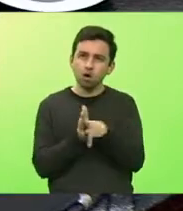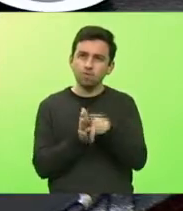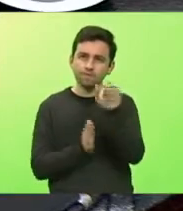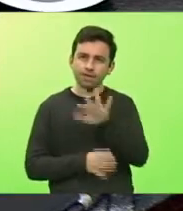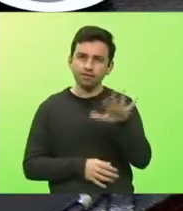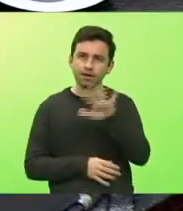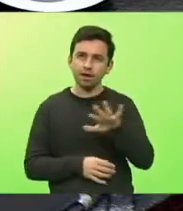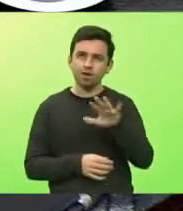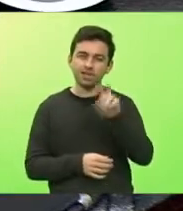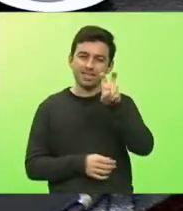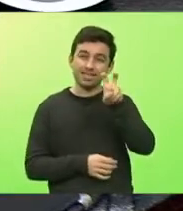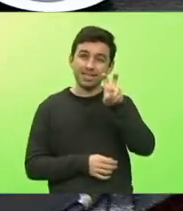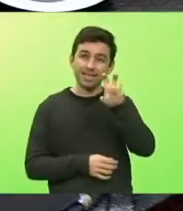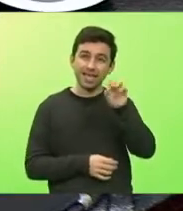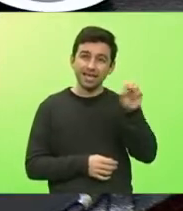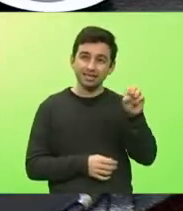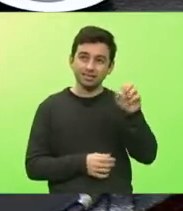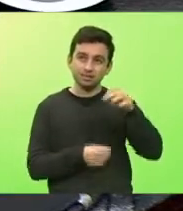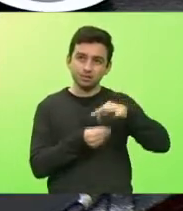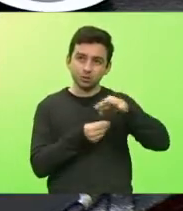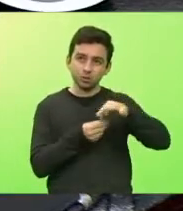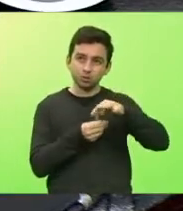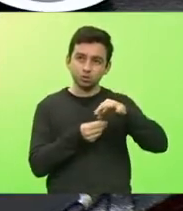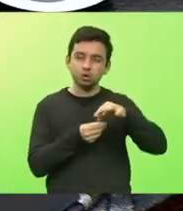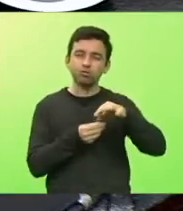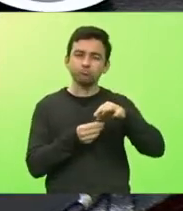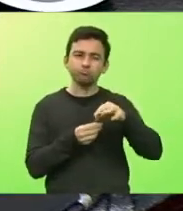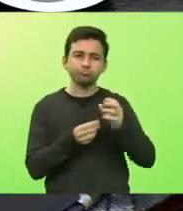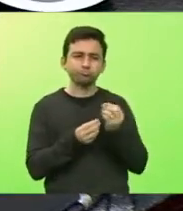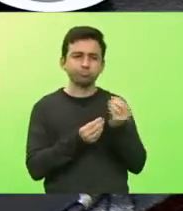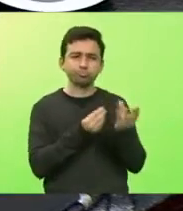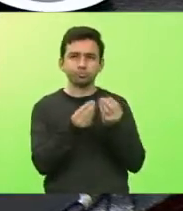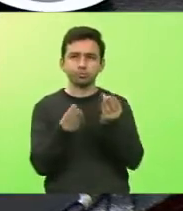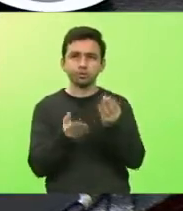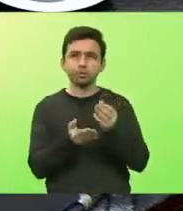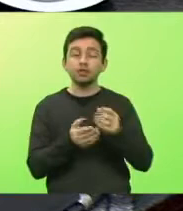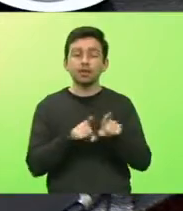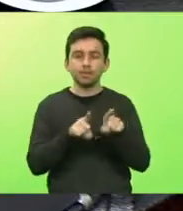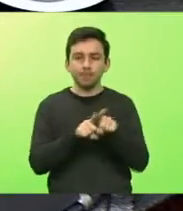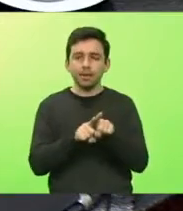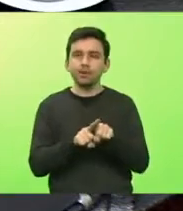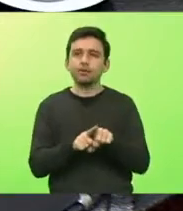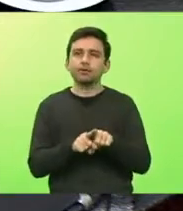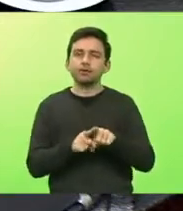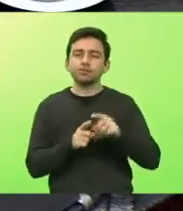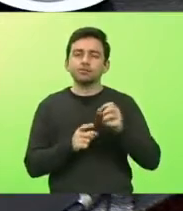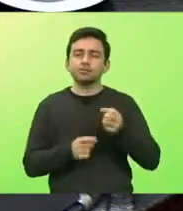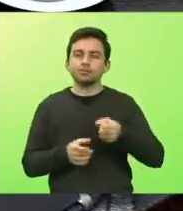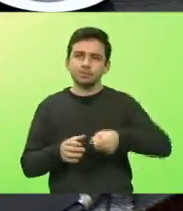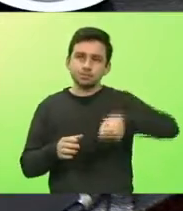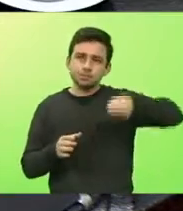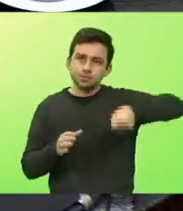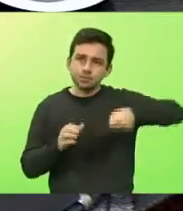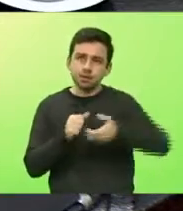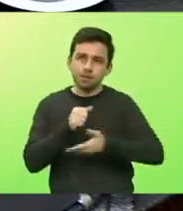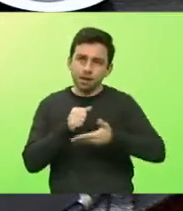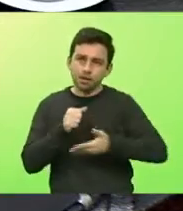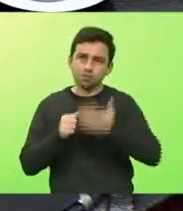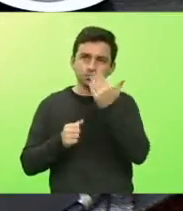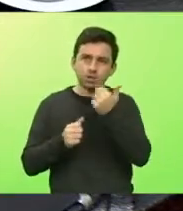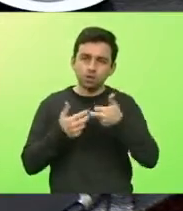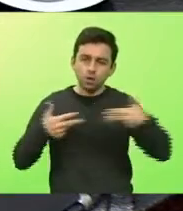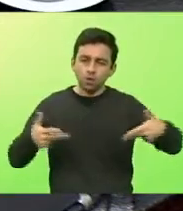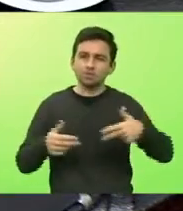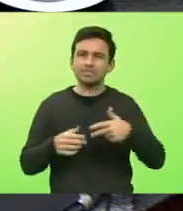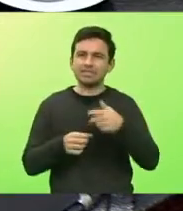500 instituições, e essas instituições vão receber cesta básica, produtos de limpeza, itens básicos, que foi o que foi